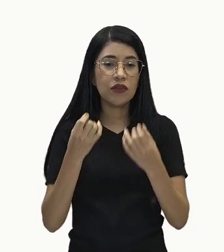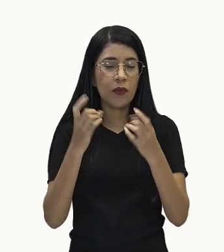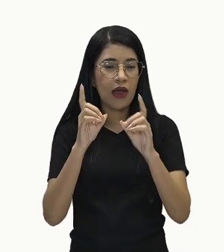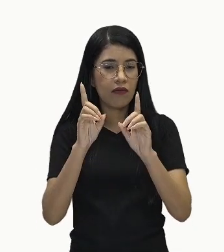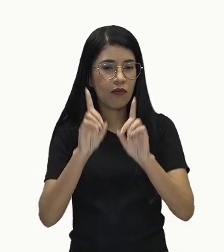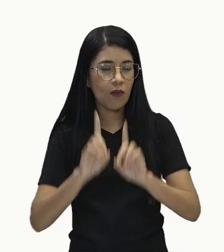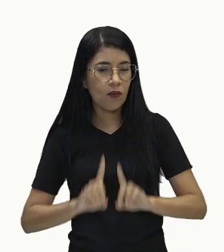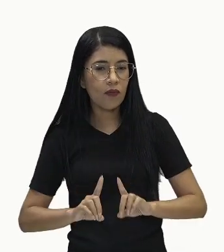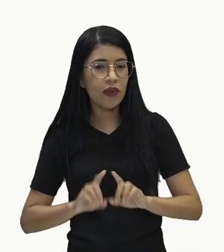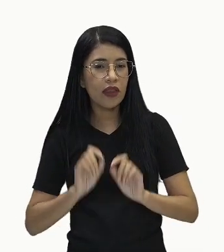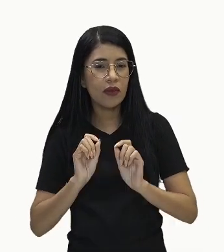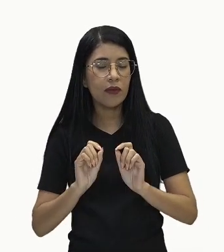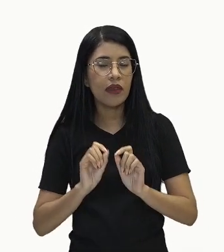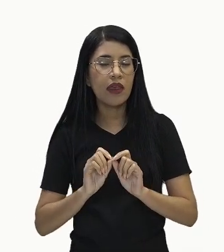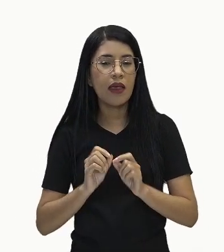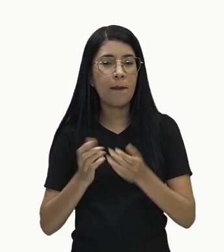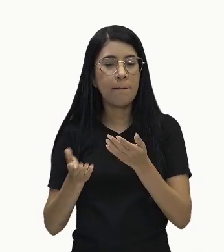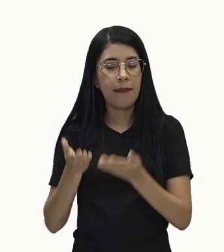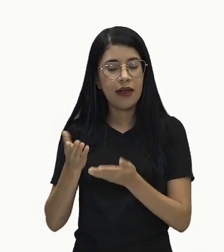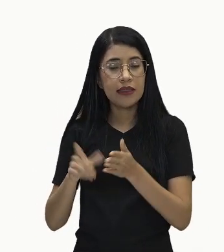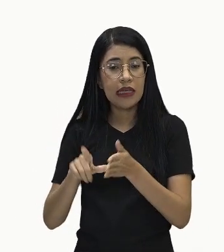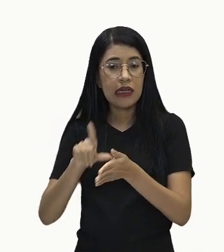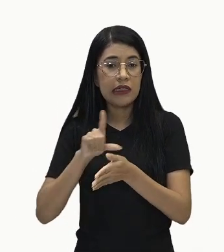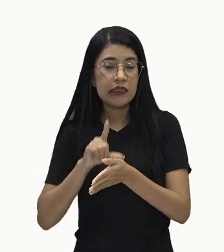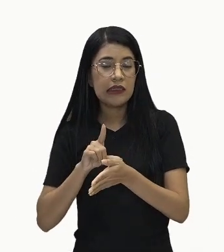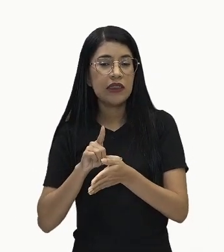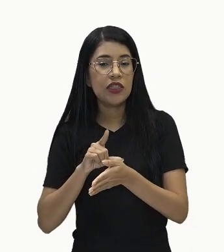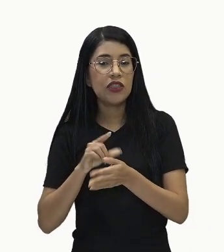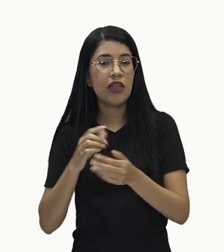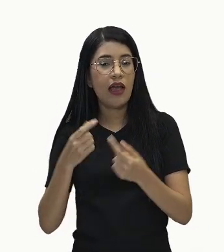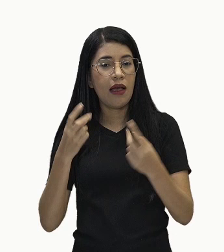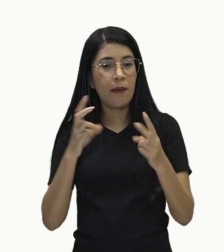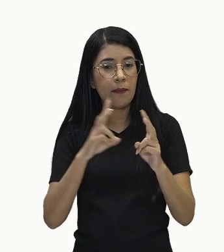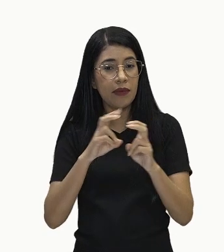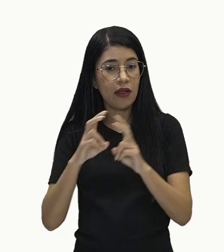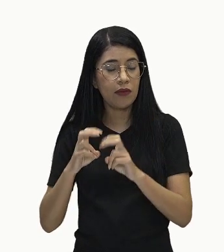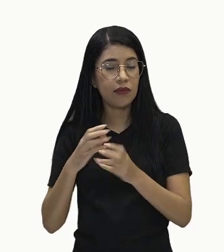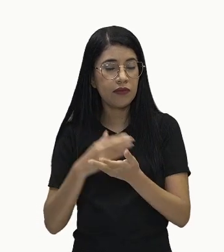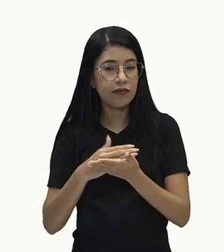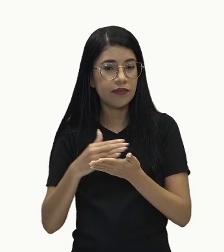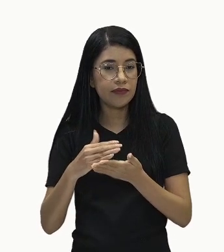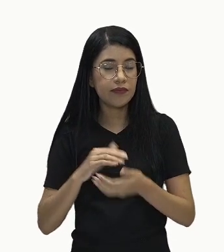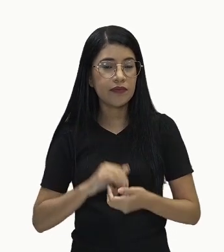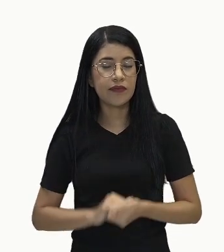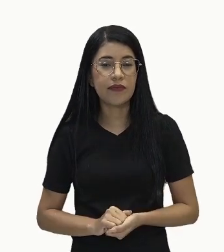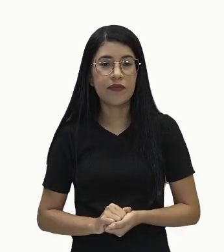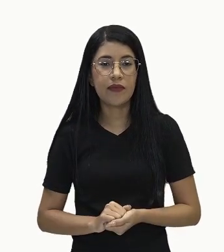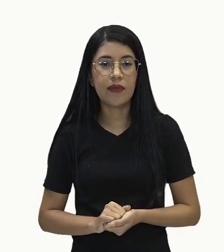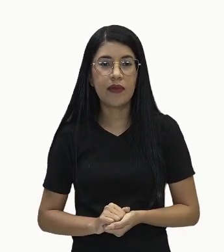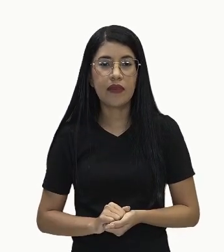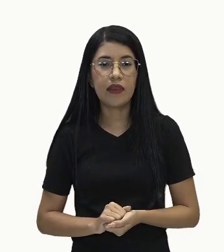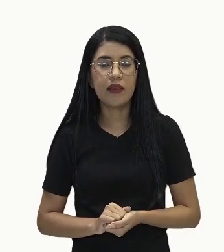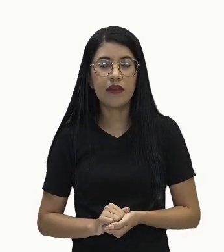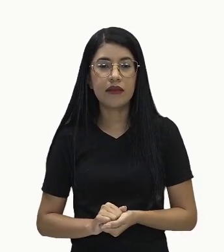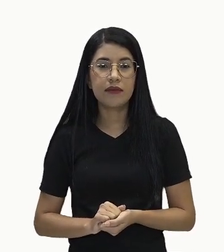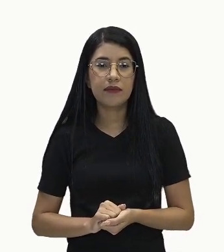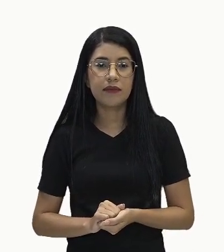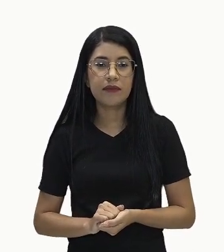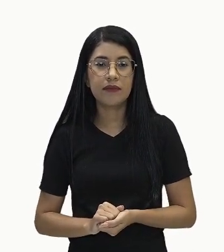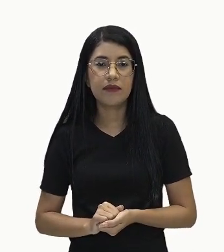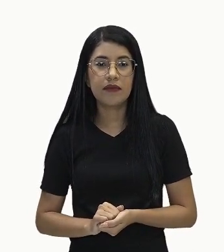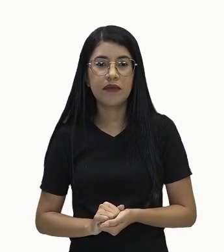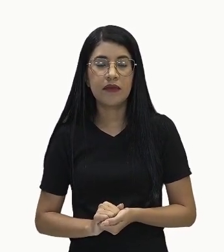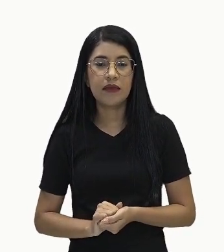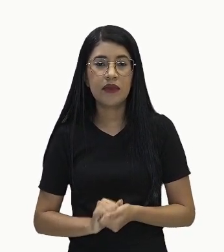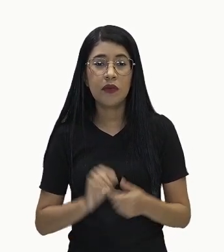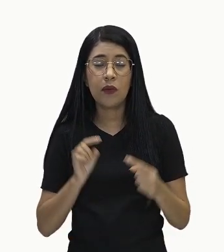pena, foram submetidos a dietas balanceadas e atividades físicas e realizaram 3 pesagens antes do